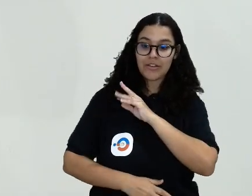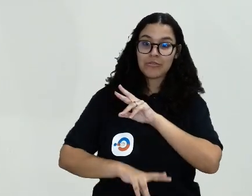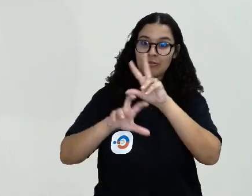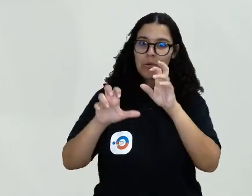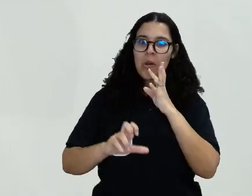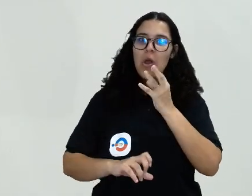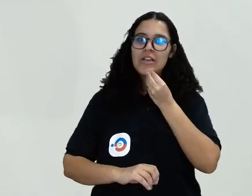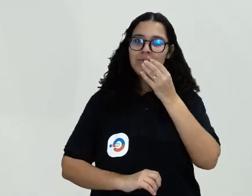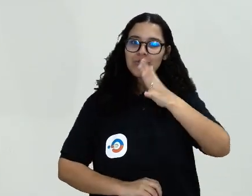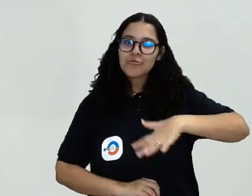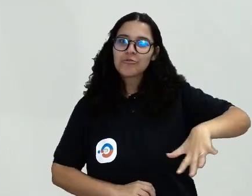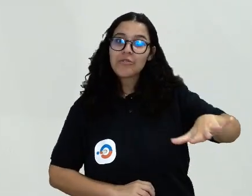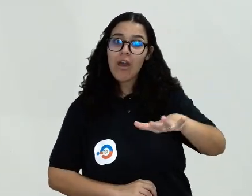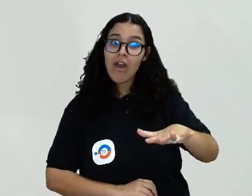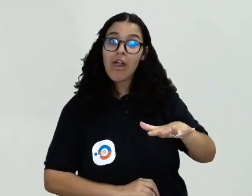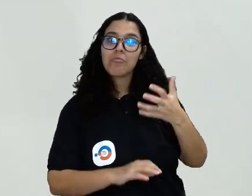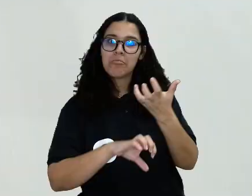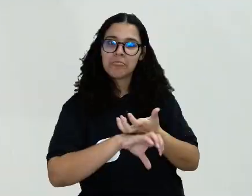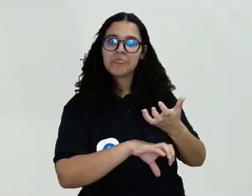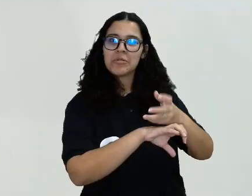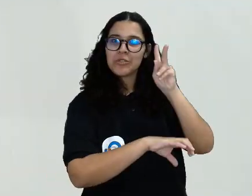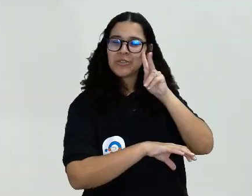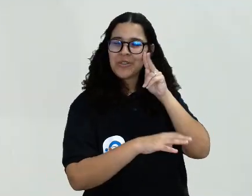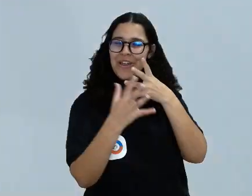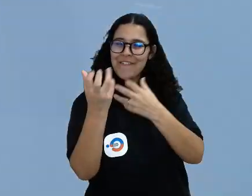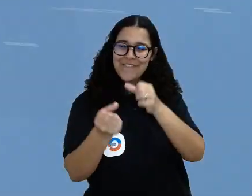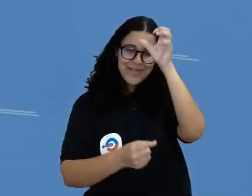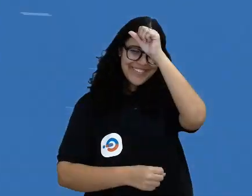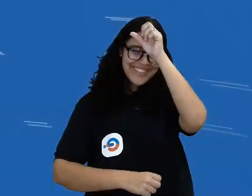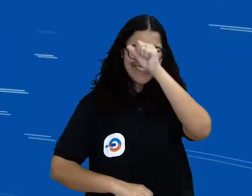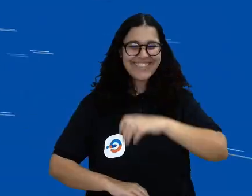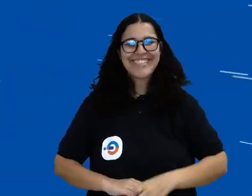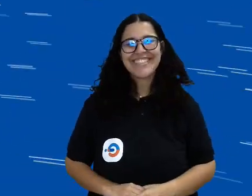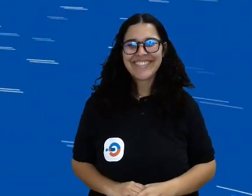Gerais e História. Vem comigo nessa onda!